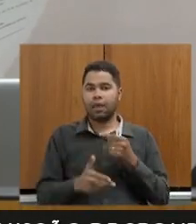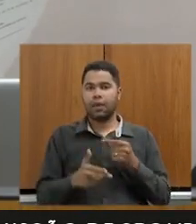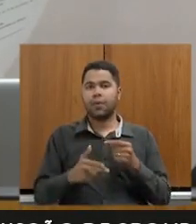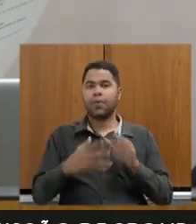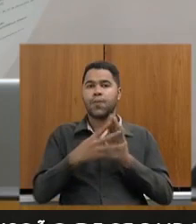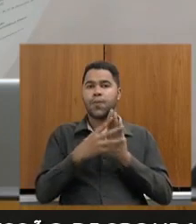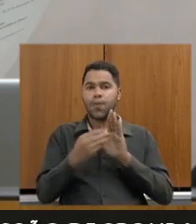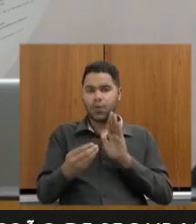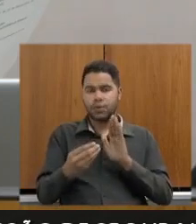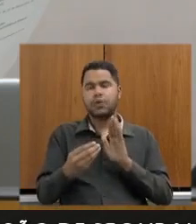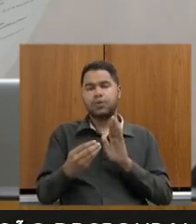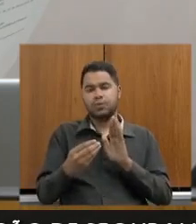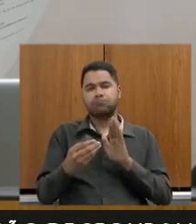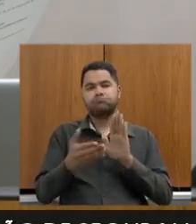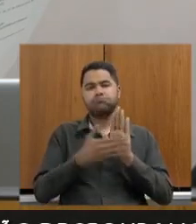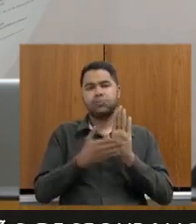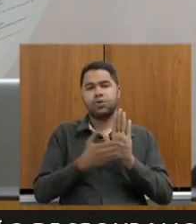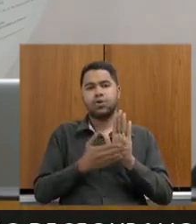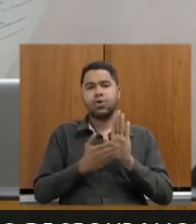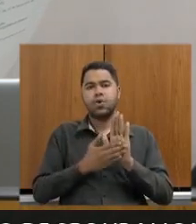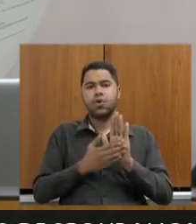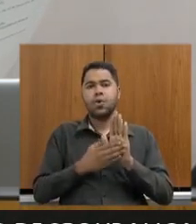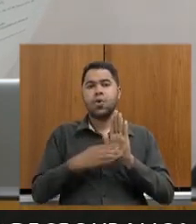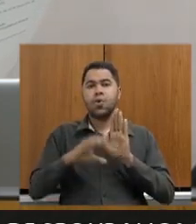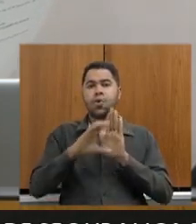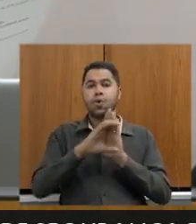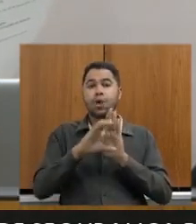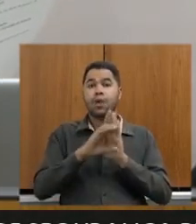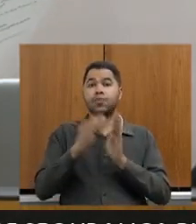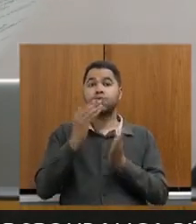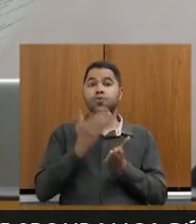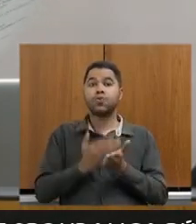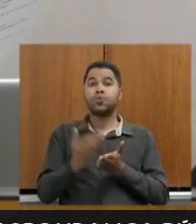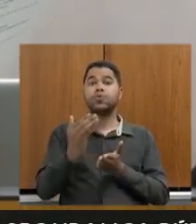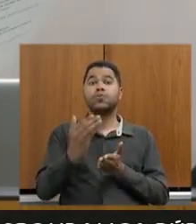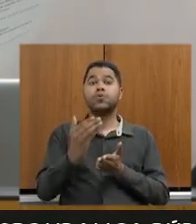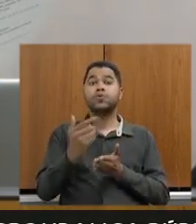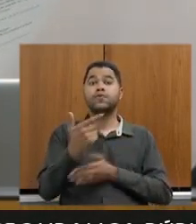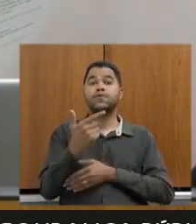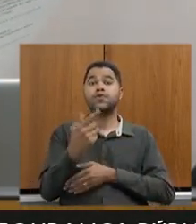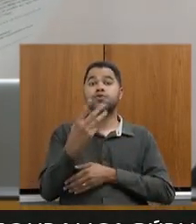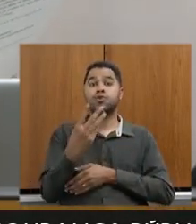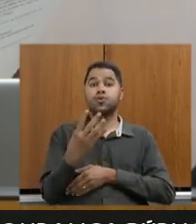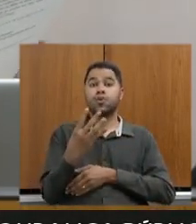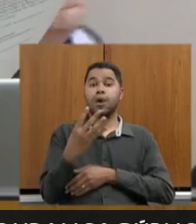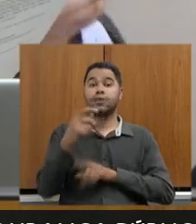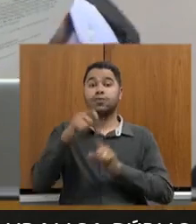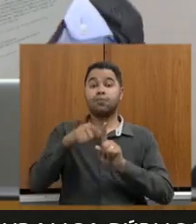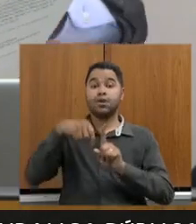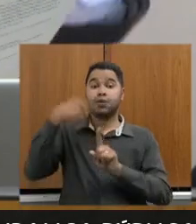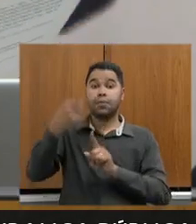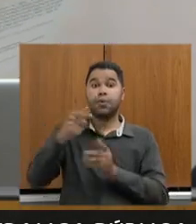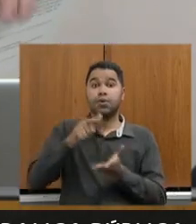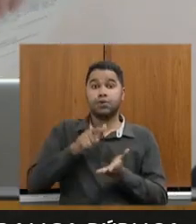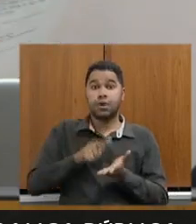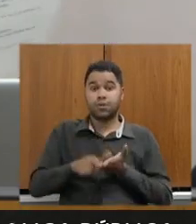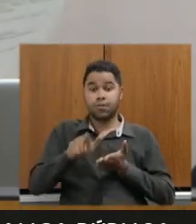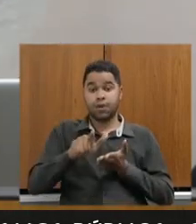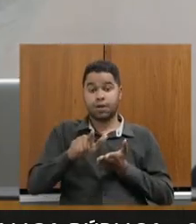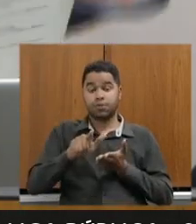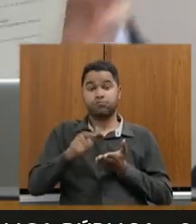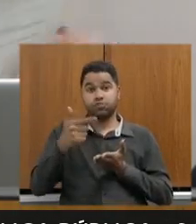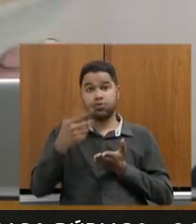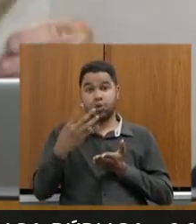adoção do modelo de cogestão de que trata o caput entrará em vigor em 24 meses após a publicação